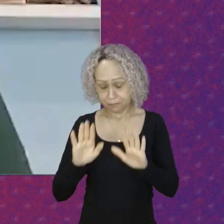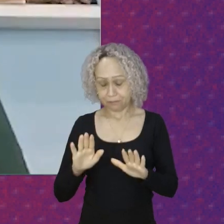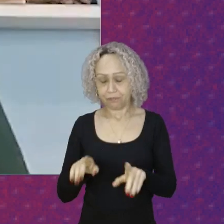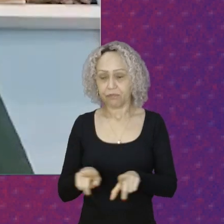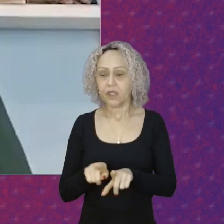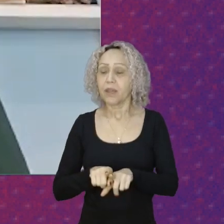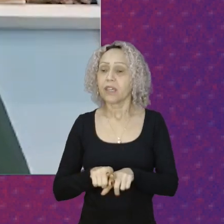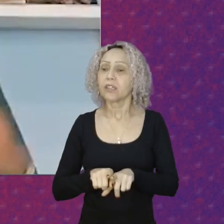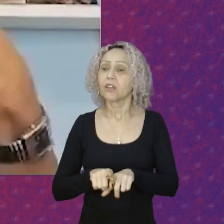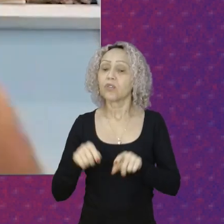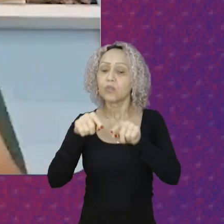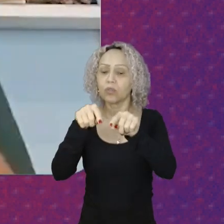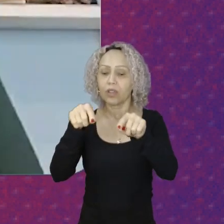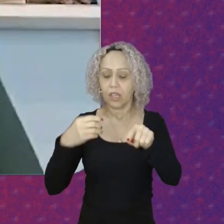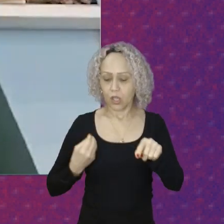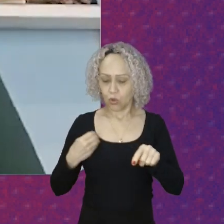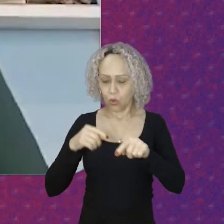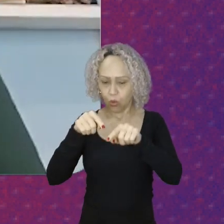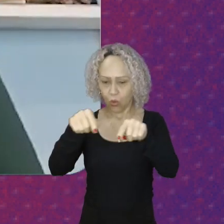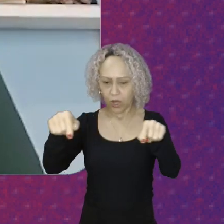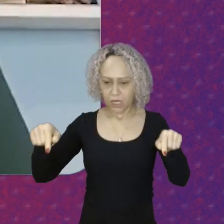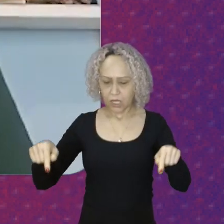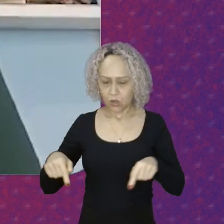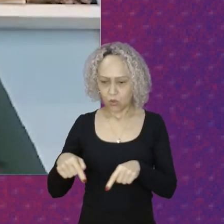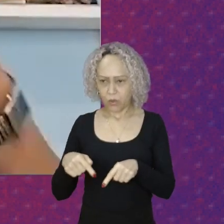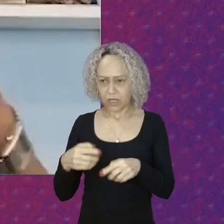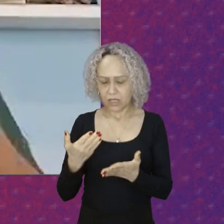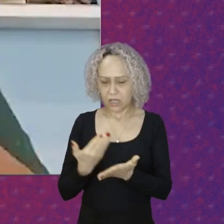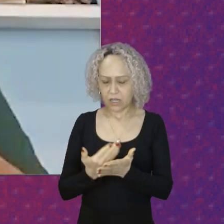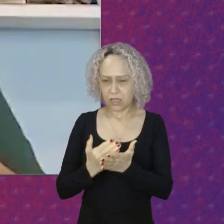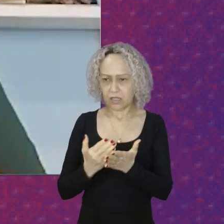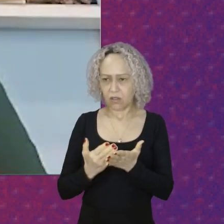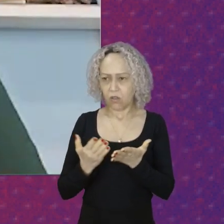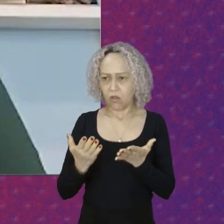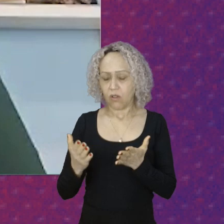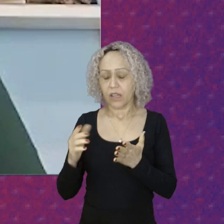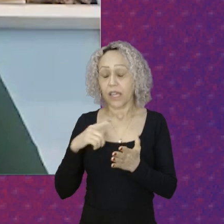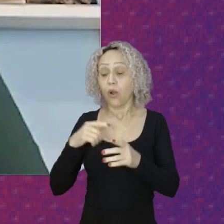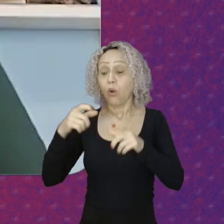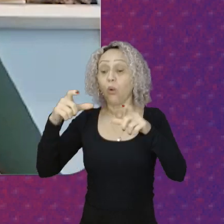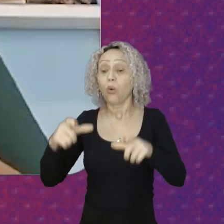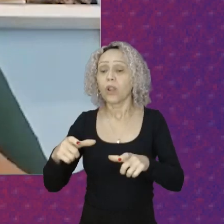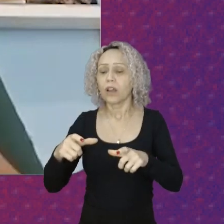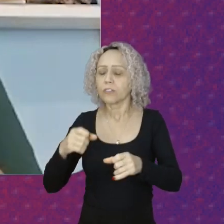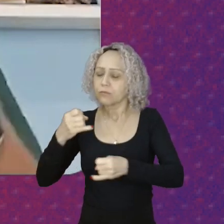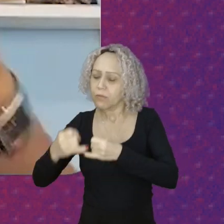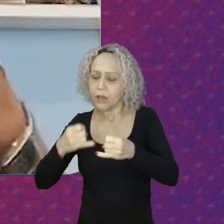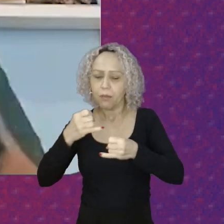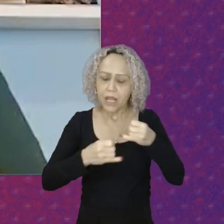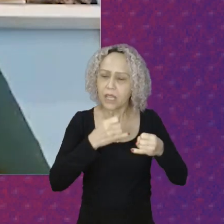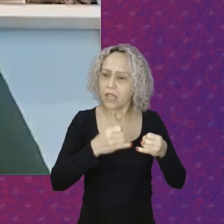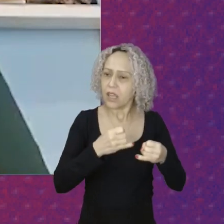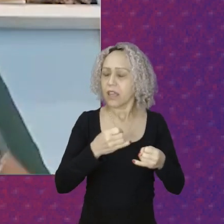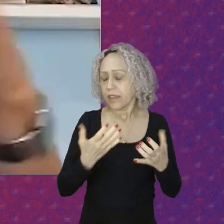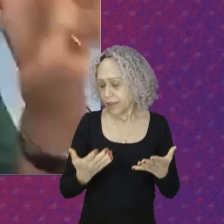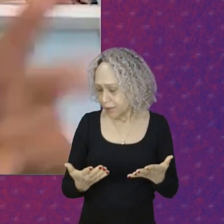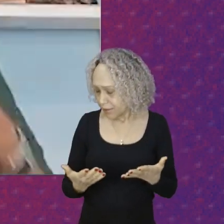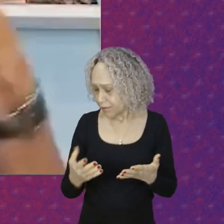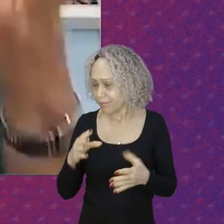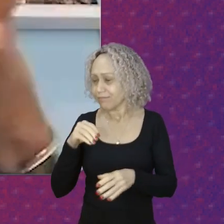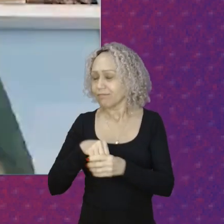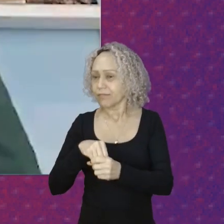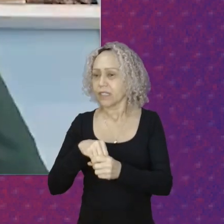numa sala que é uma sala de uma brinquedoteca da minha escola, estou no meu intervalo de almoço, gravando para vocês, porque,